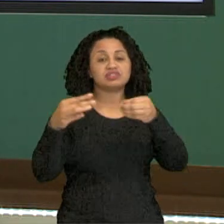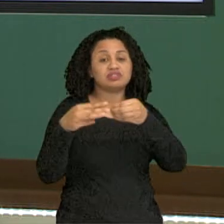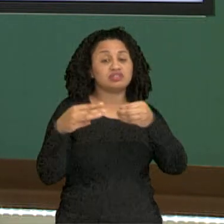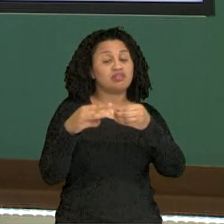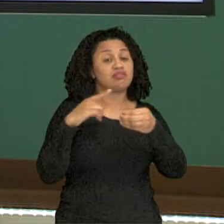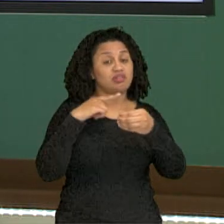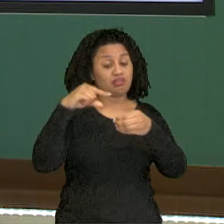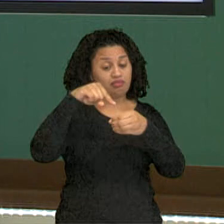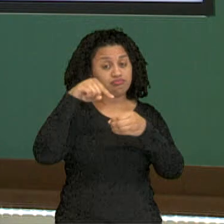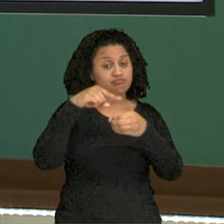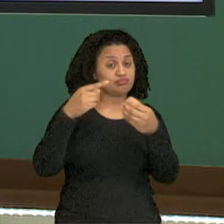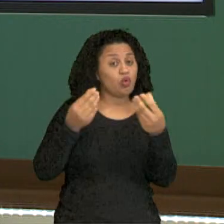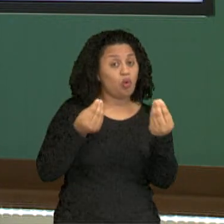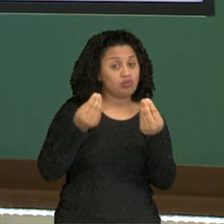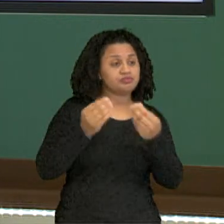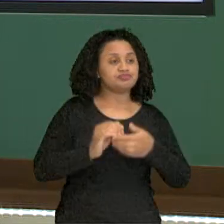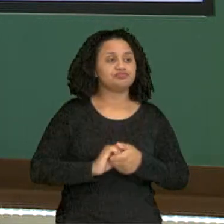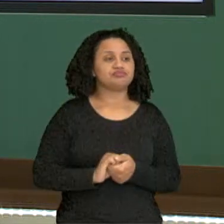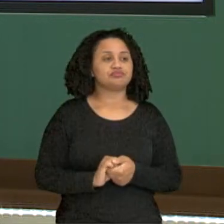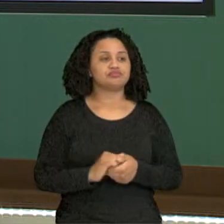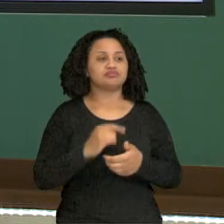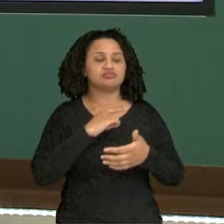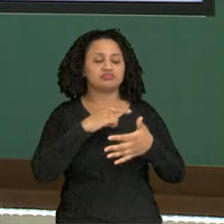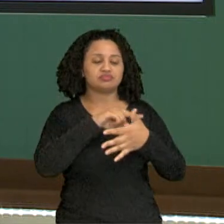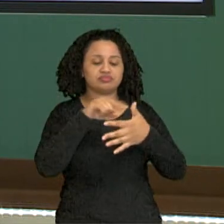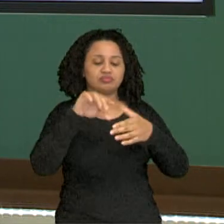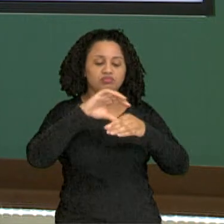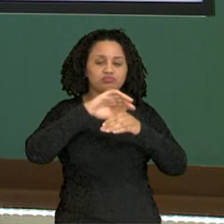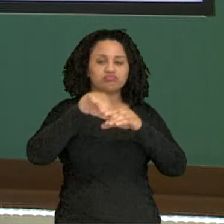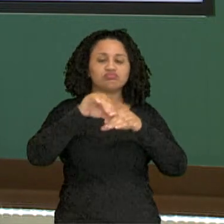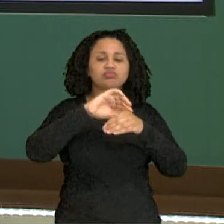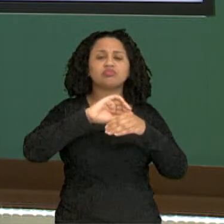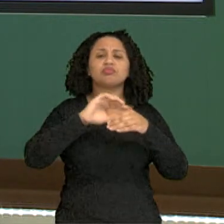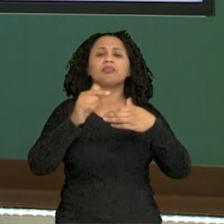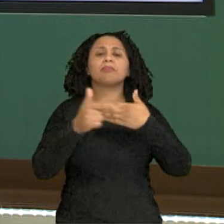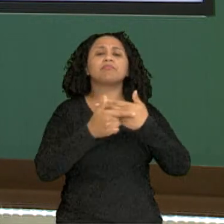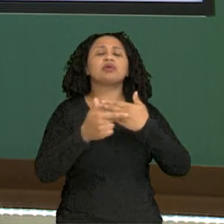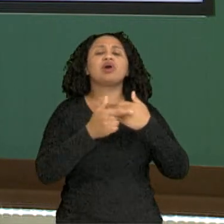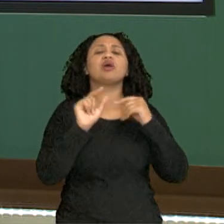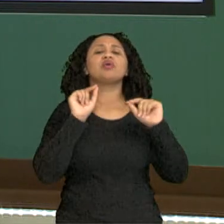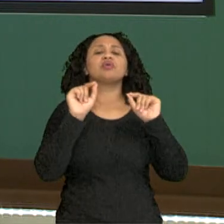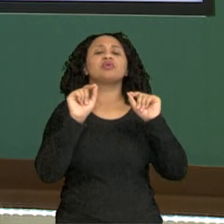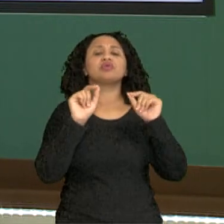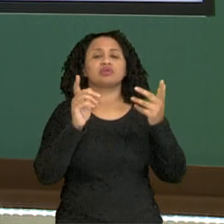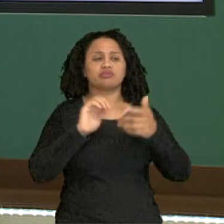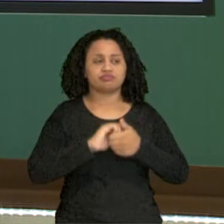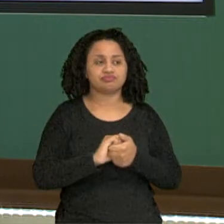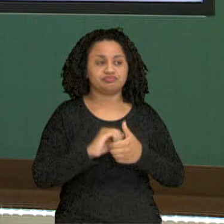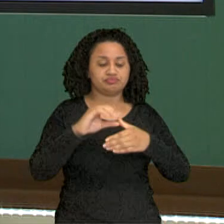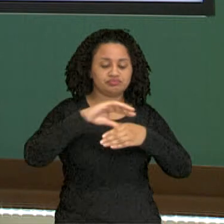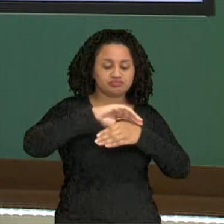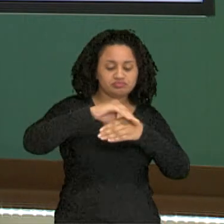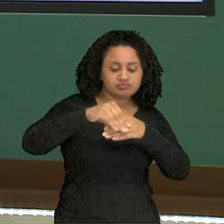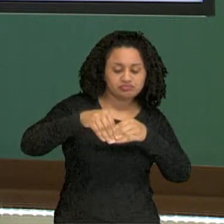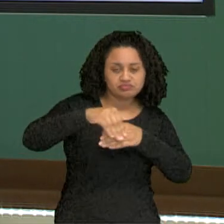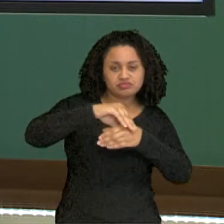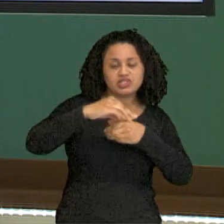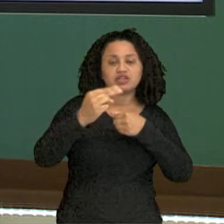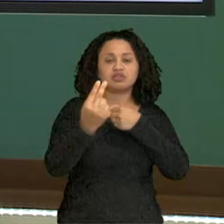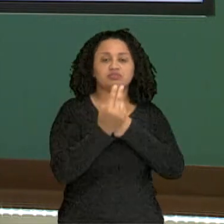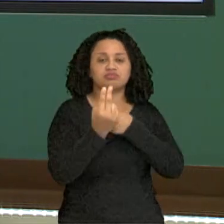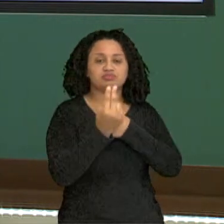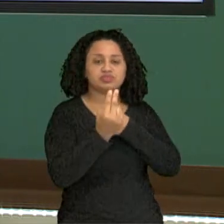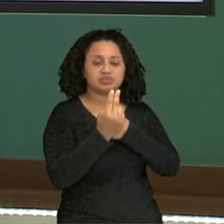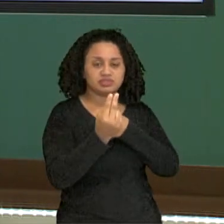presentes nessa célula? A membrana plasmática, qual é a função da membrana? Revestimento,